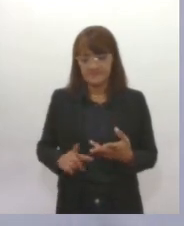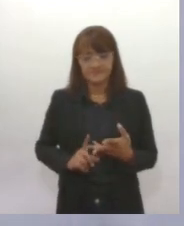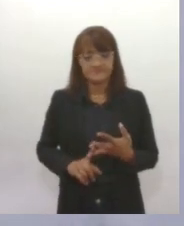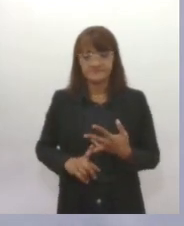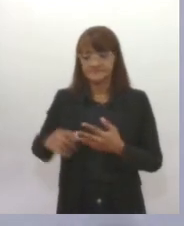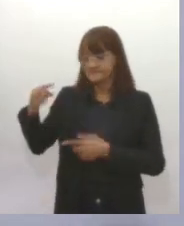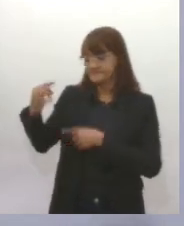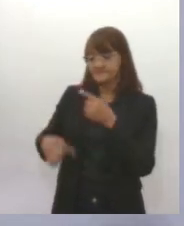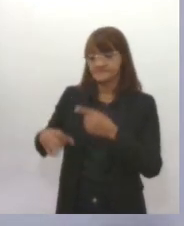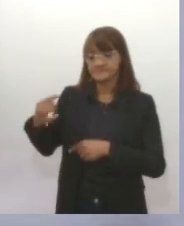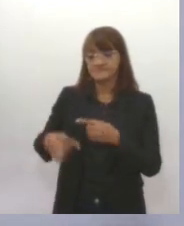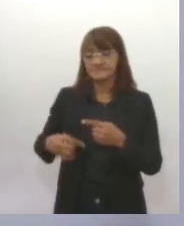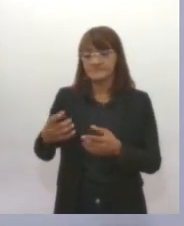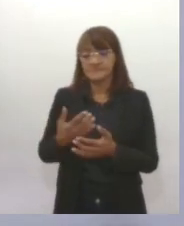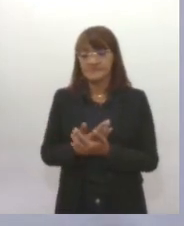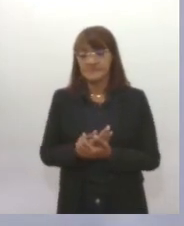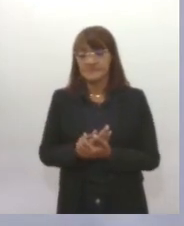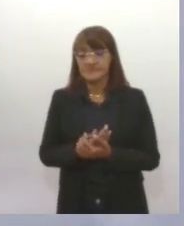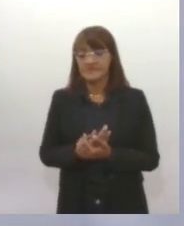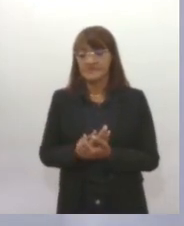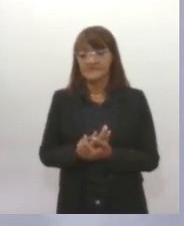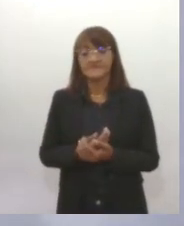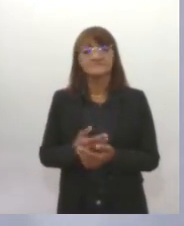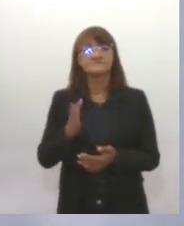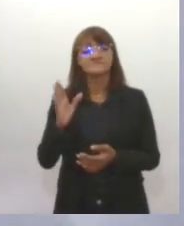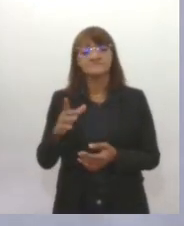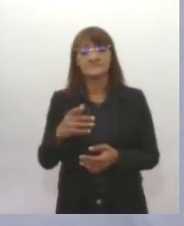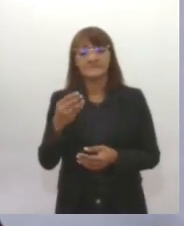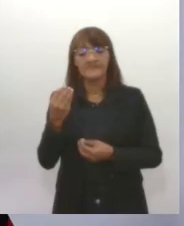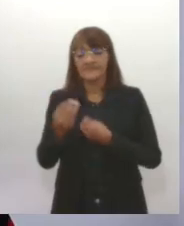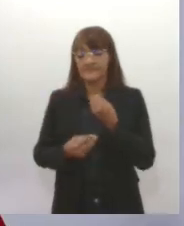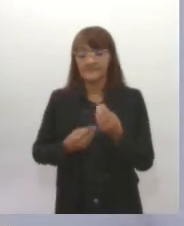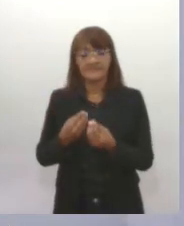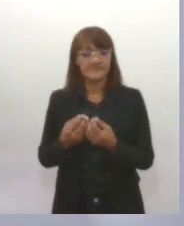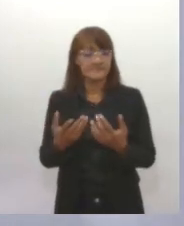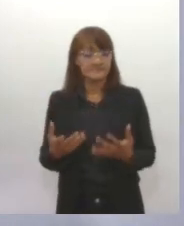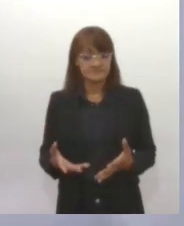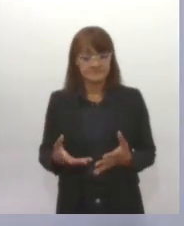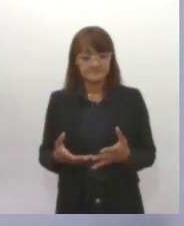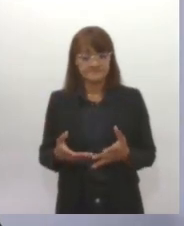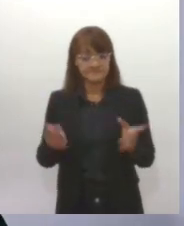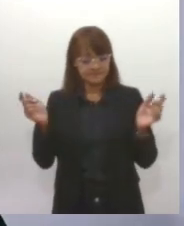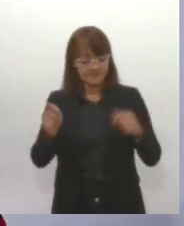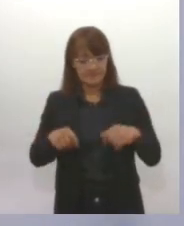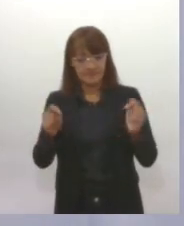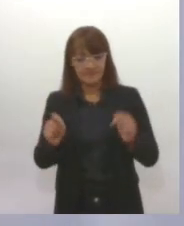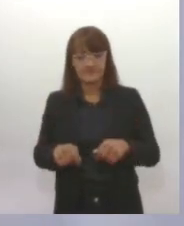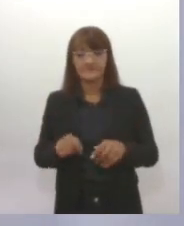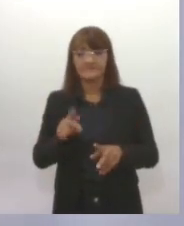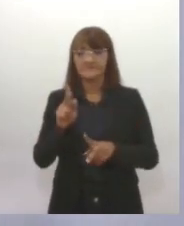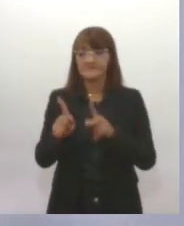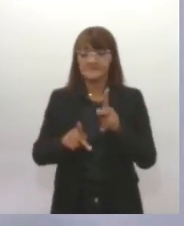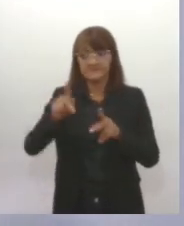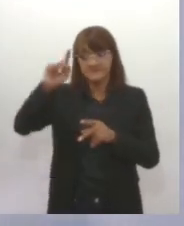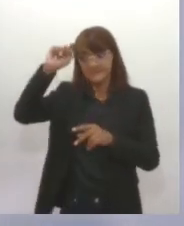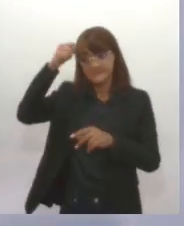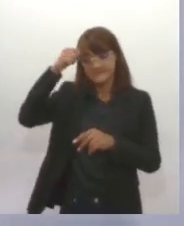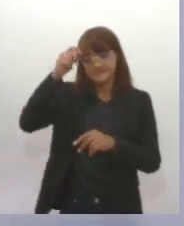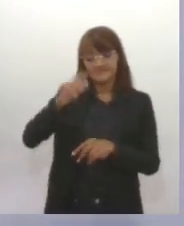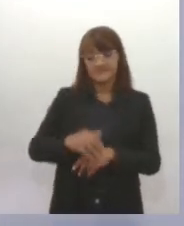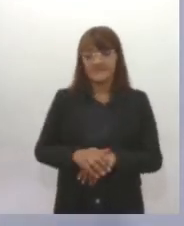assistência social que dessem dignidade e condições para que a população negra pudesse estar, seja nas